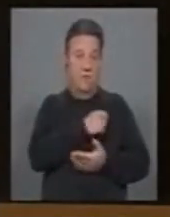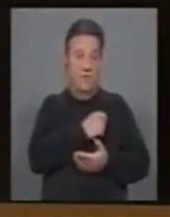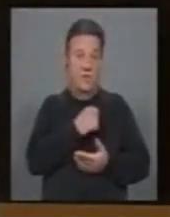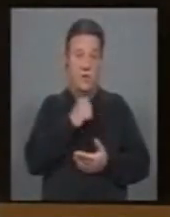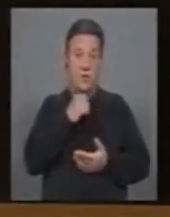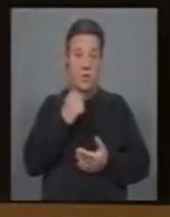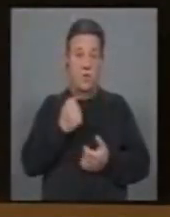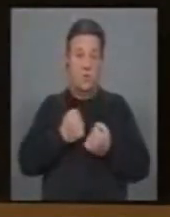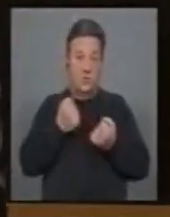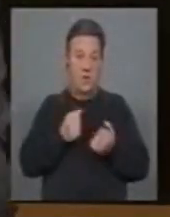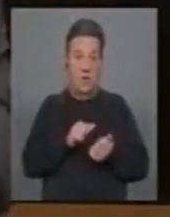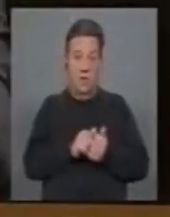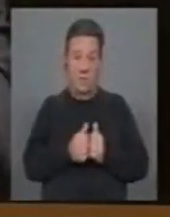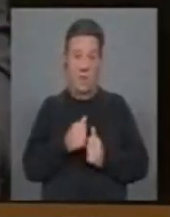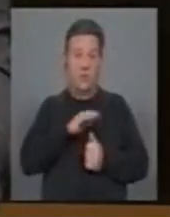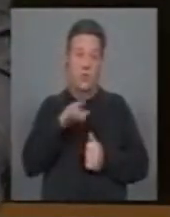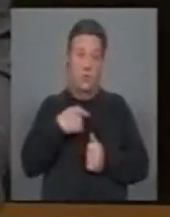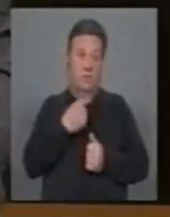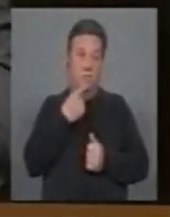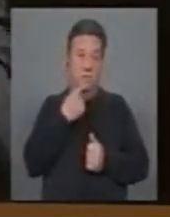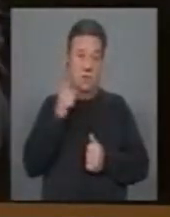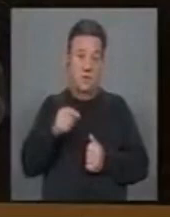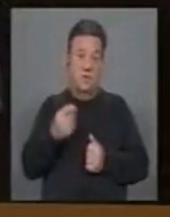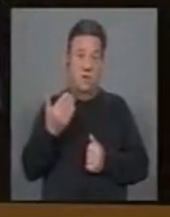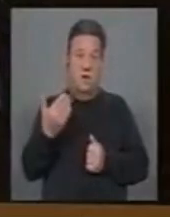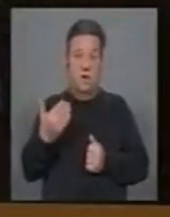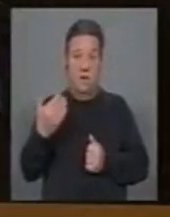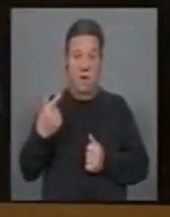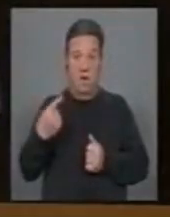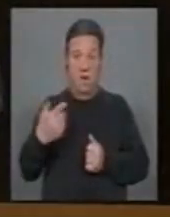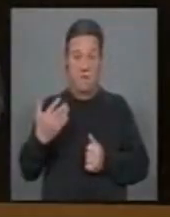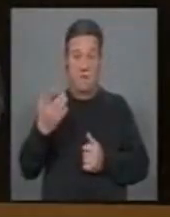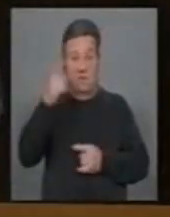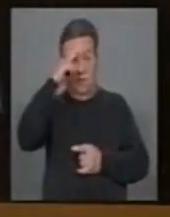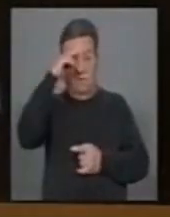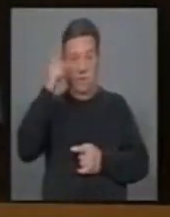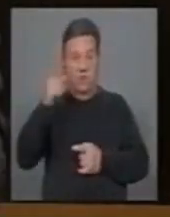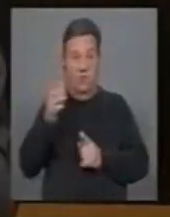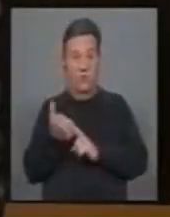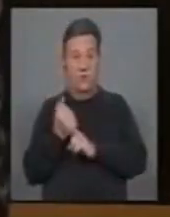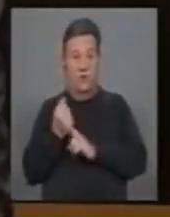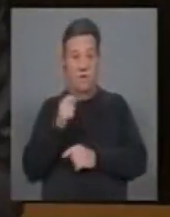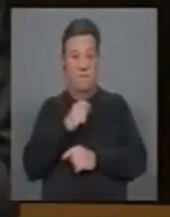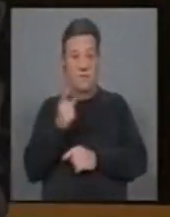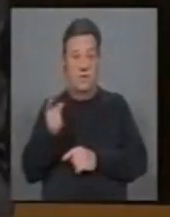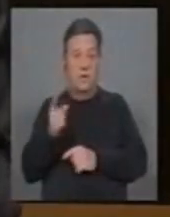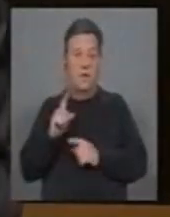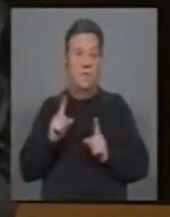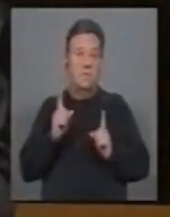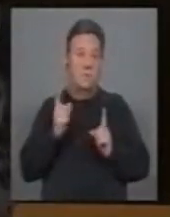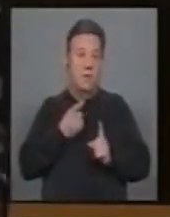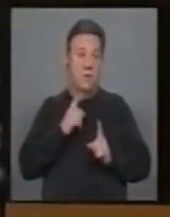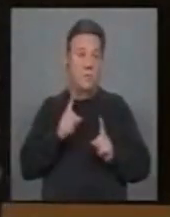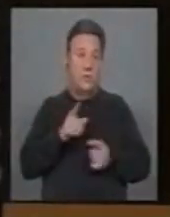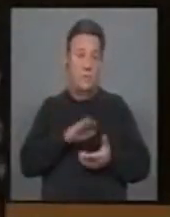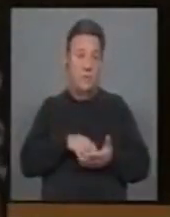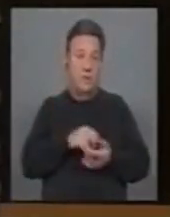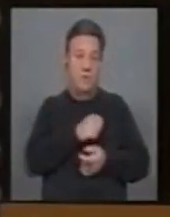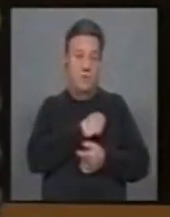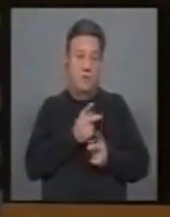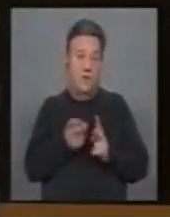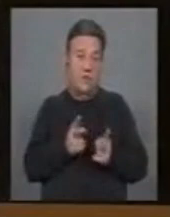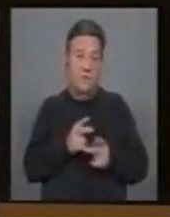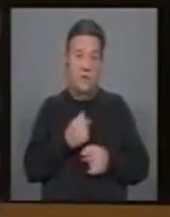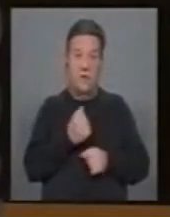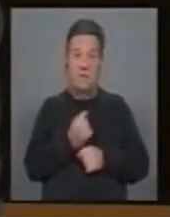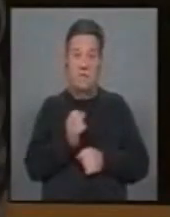tem conseguido adaptar todos nós percebemos também que tem havido a dificuldade em conseguir as vacinas mas depois temos que adaptar esse mesmo quando vacinação